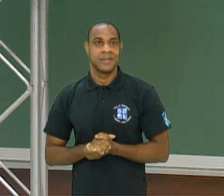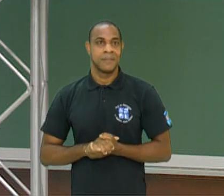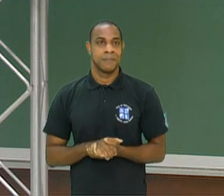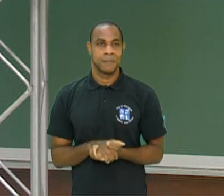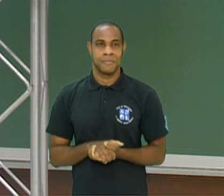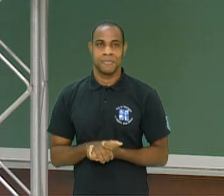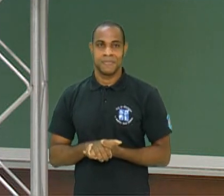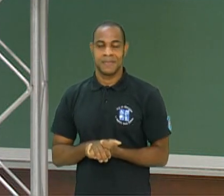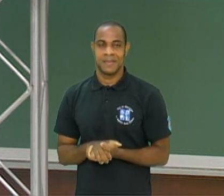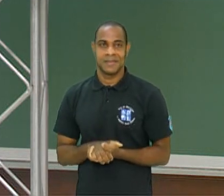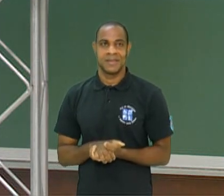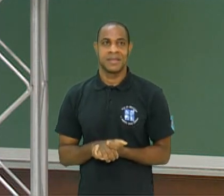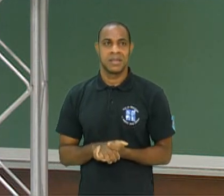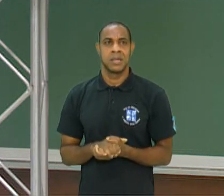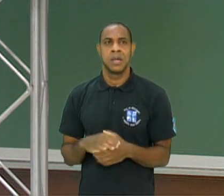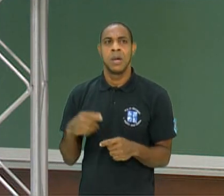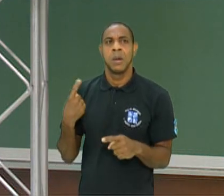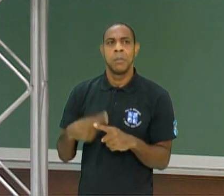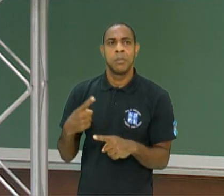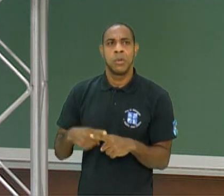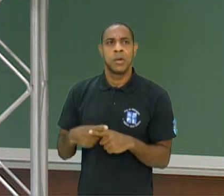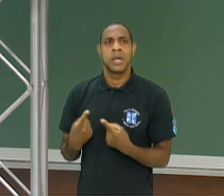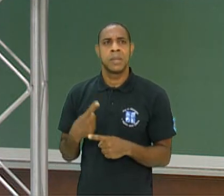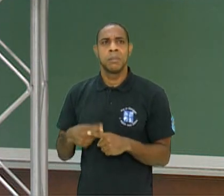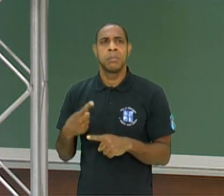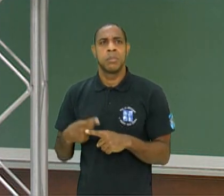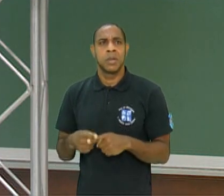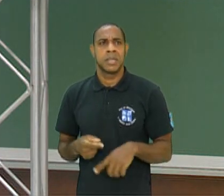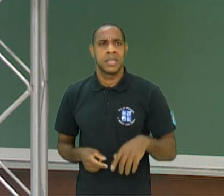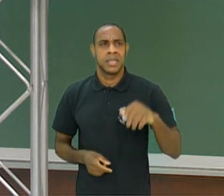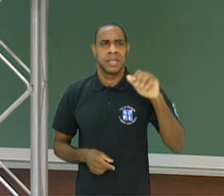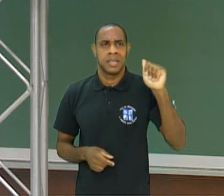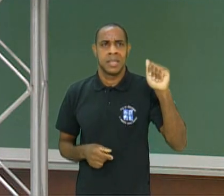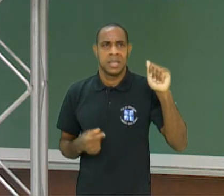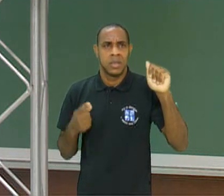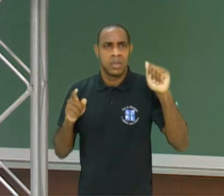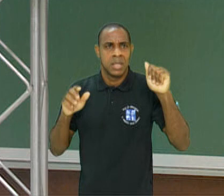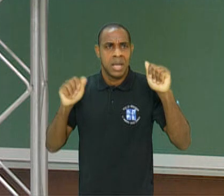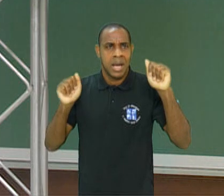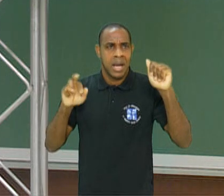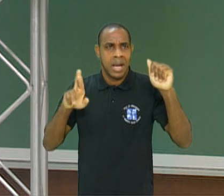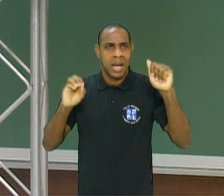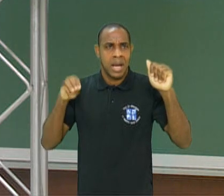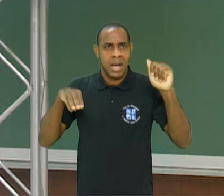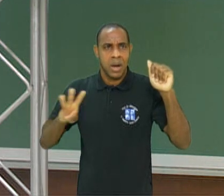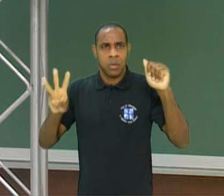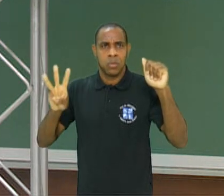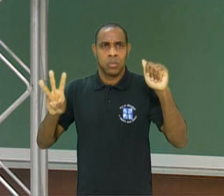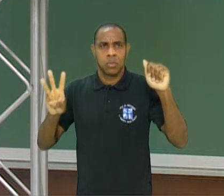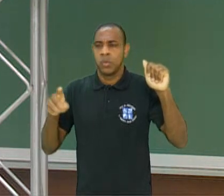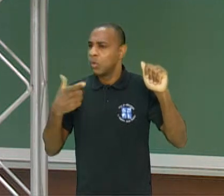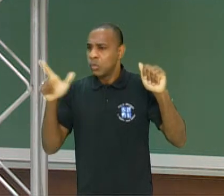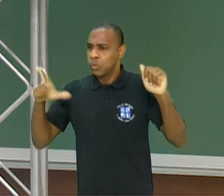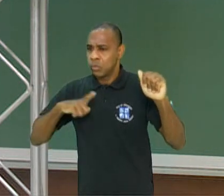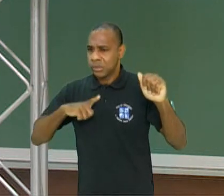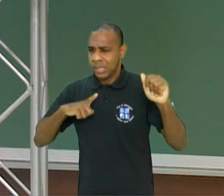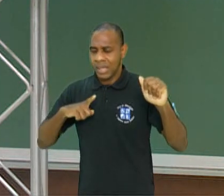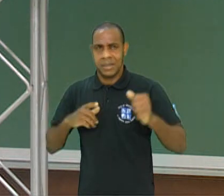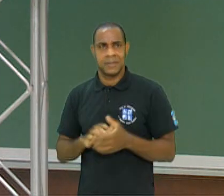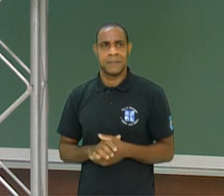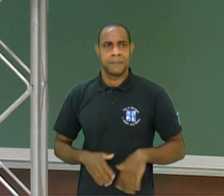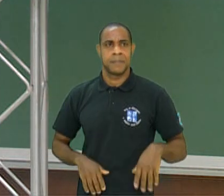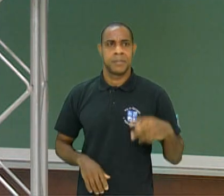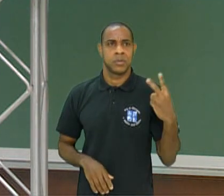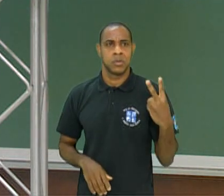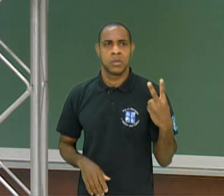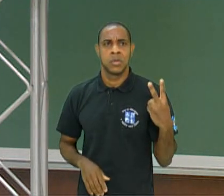isn't Arrow there? Por que esse Arrow não está lá? Ok? And number 2. Who is filling in for